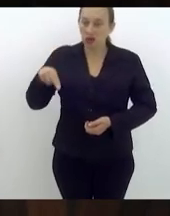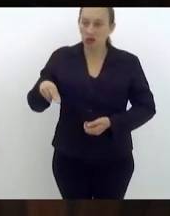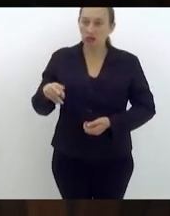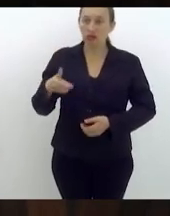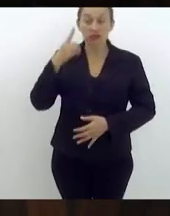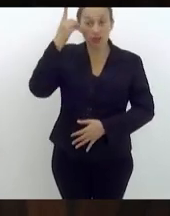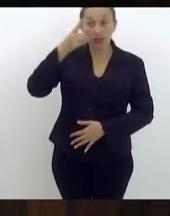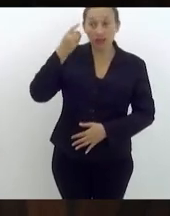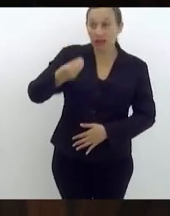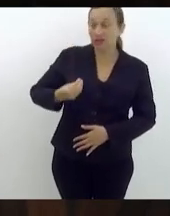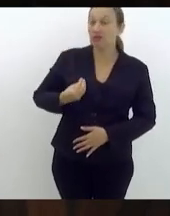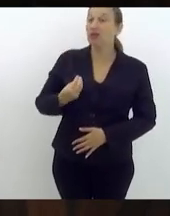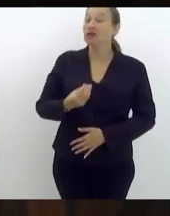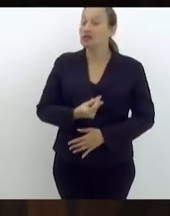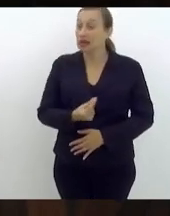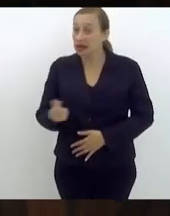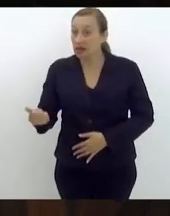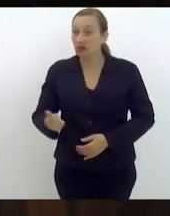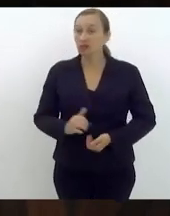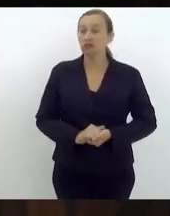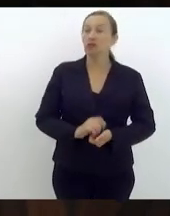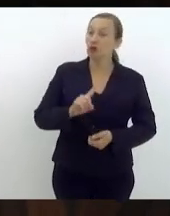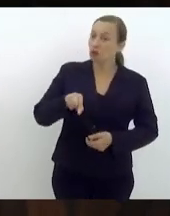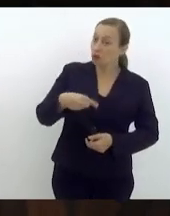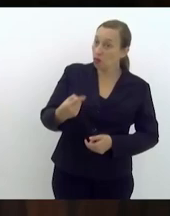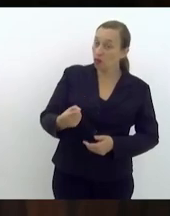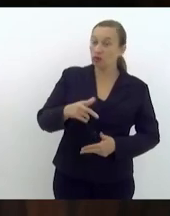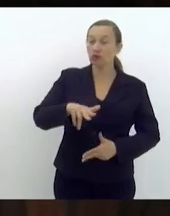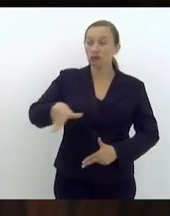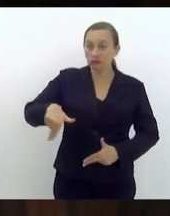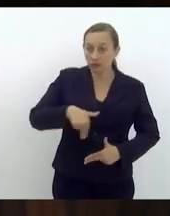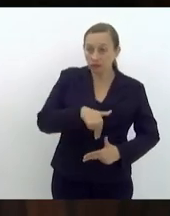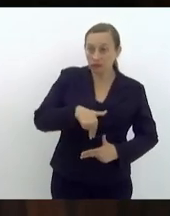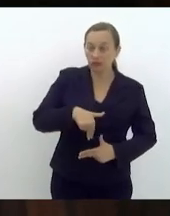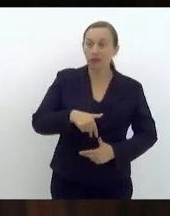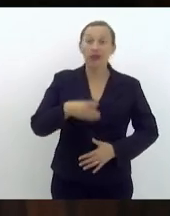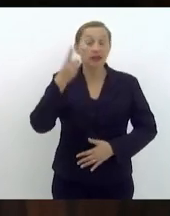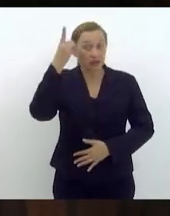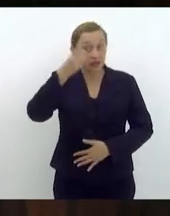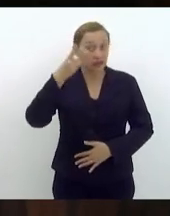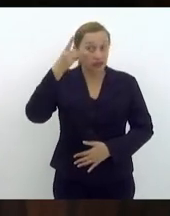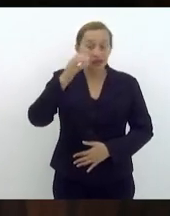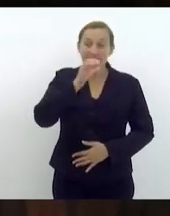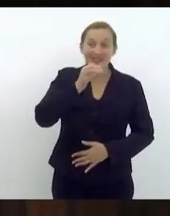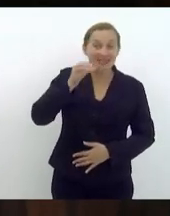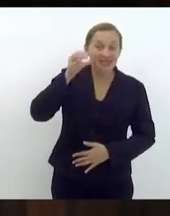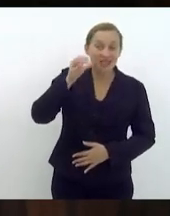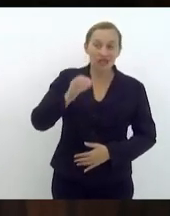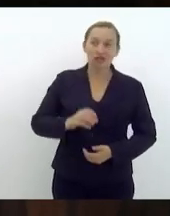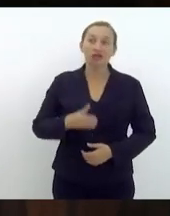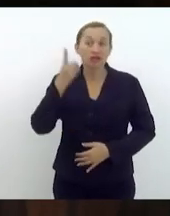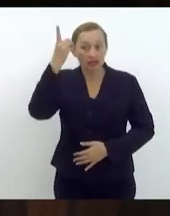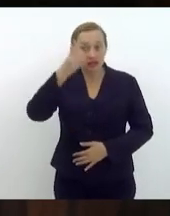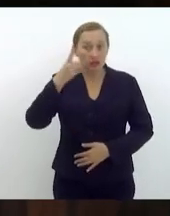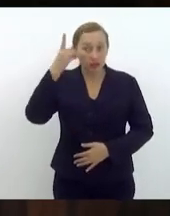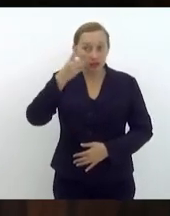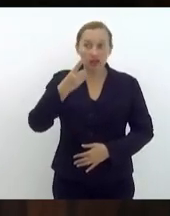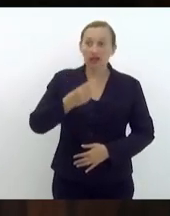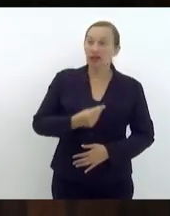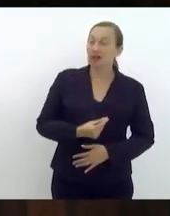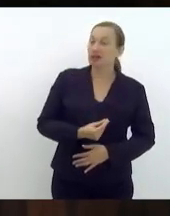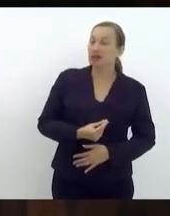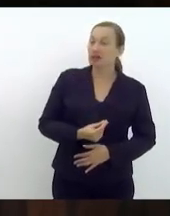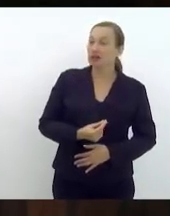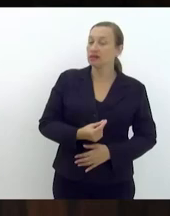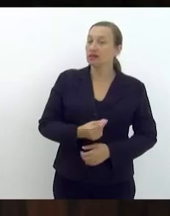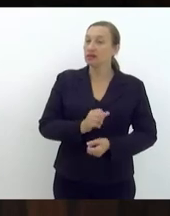Anderson não se encontra presente próximo morador escrito deputada Célia Jordão deputada Célia não se encontra